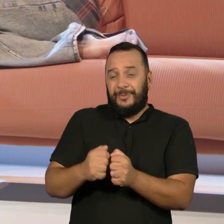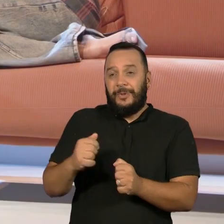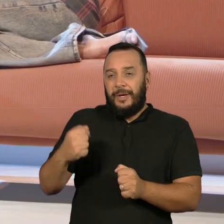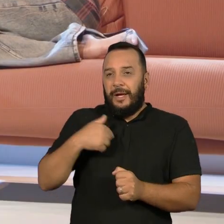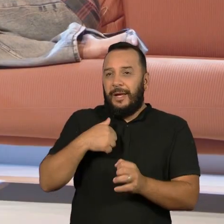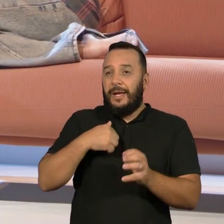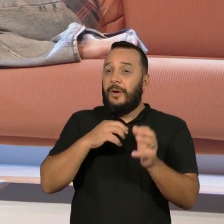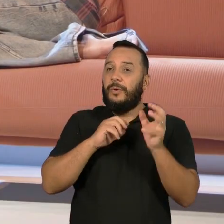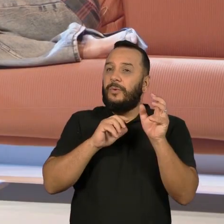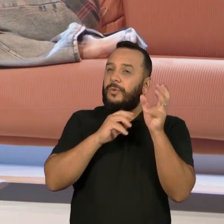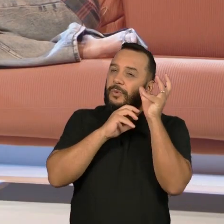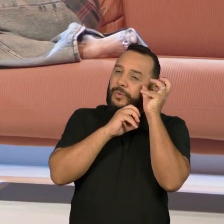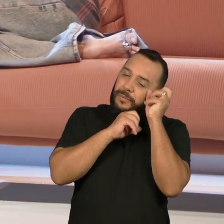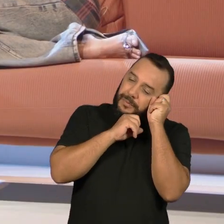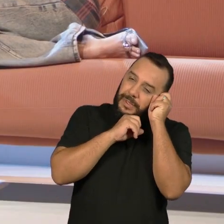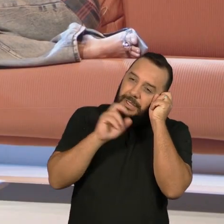ouvindo,